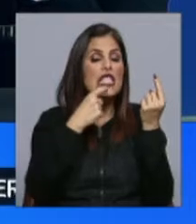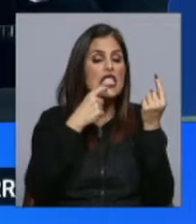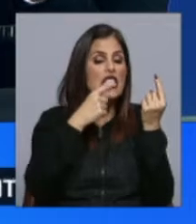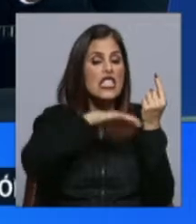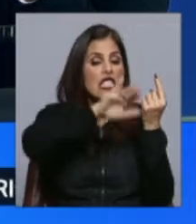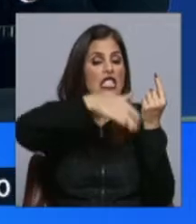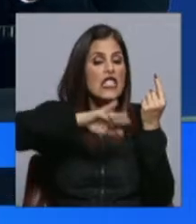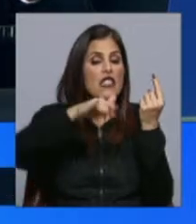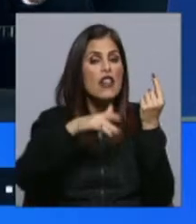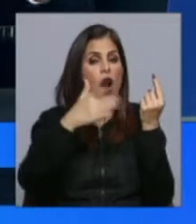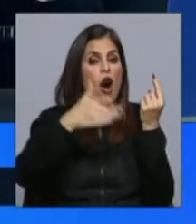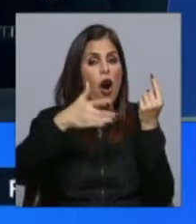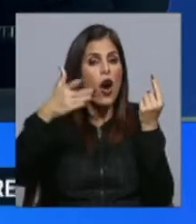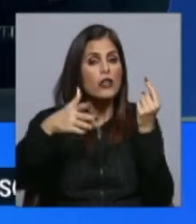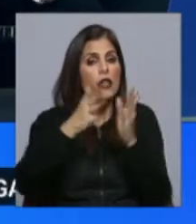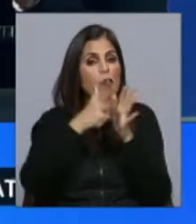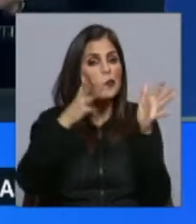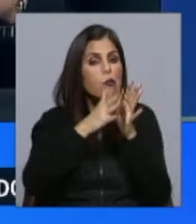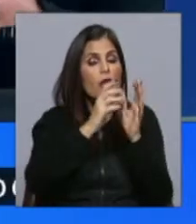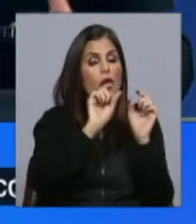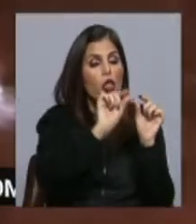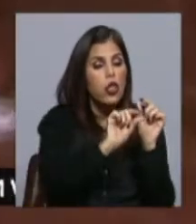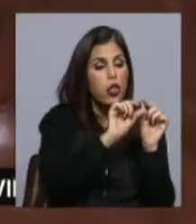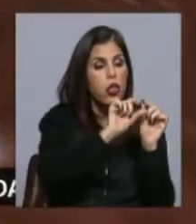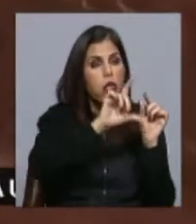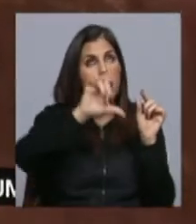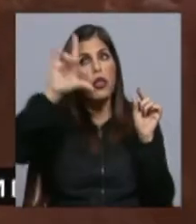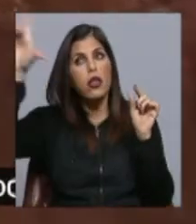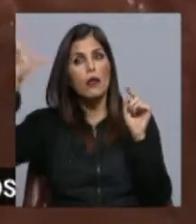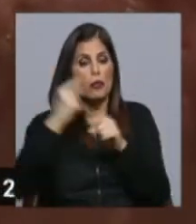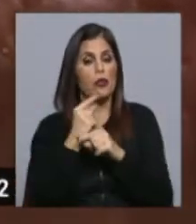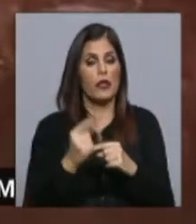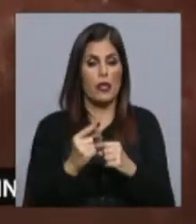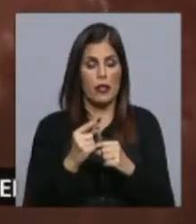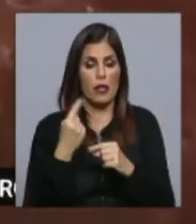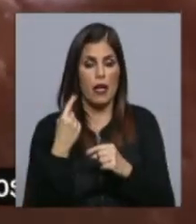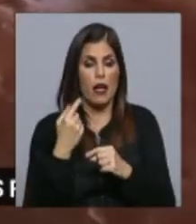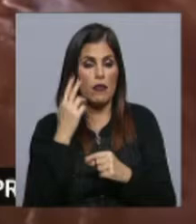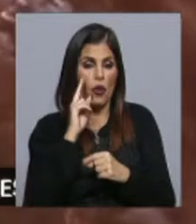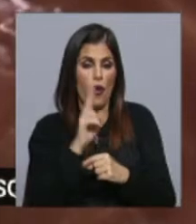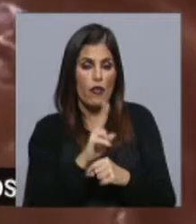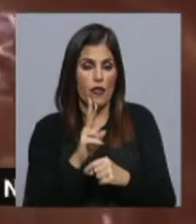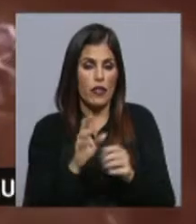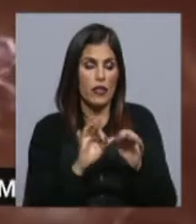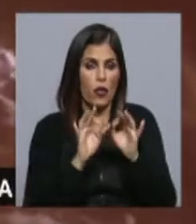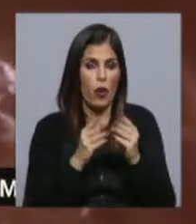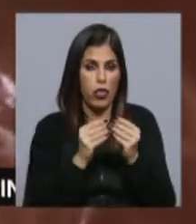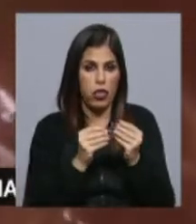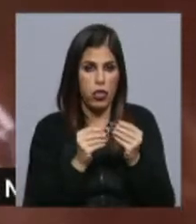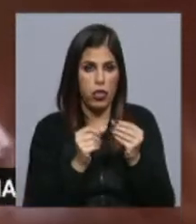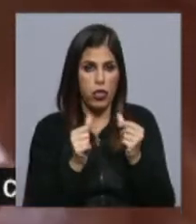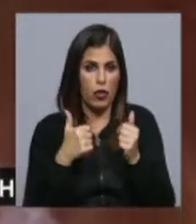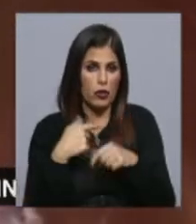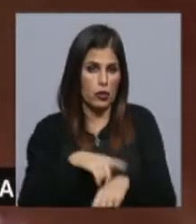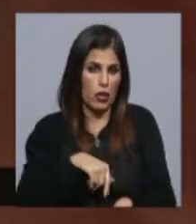forma ordenada de tamanho, de mais pequenininho para maiores. E porquê? Porque estão a considerar com uma erosão ao longo do